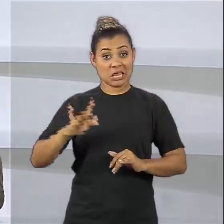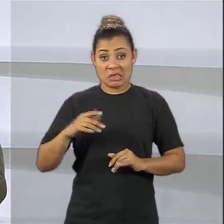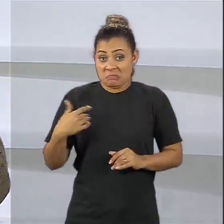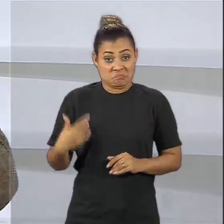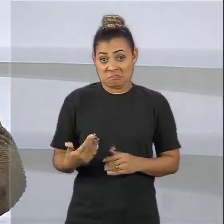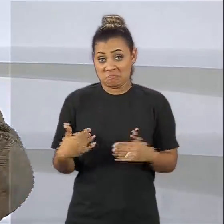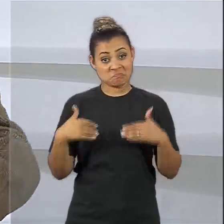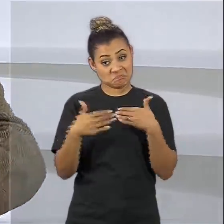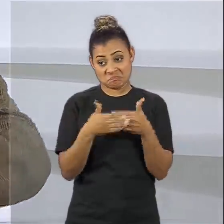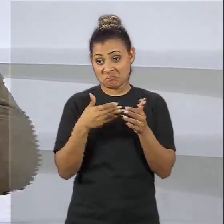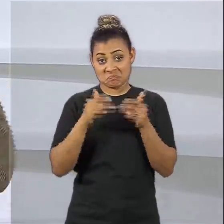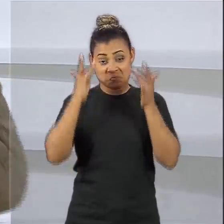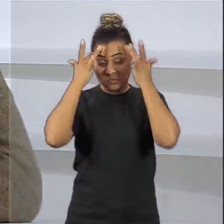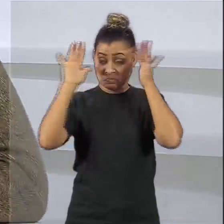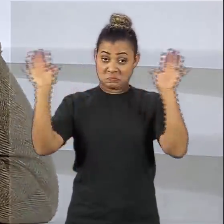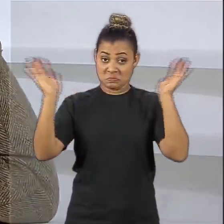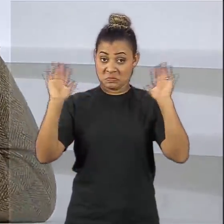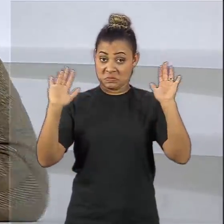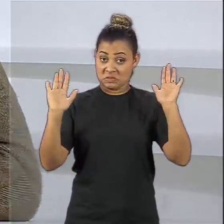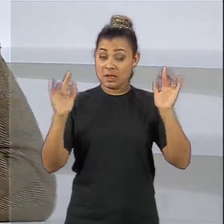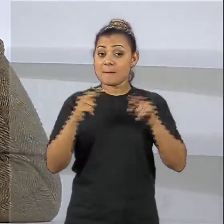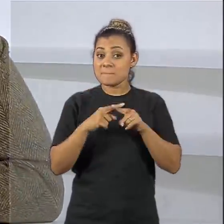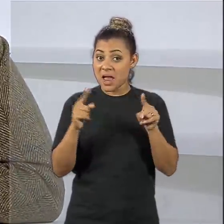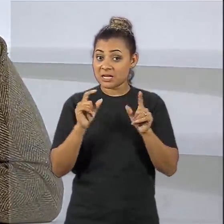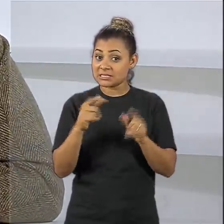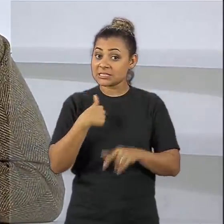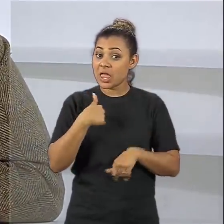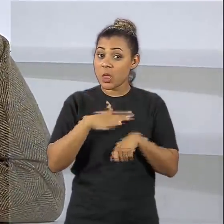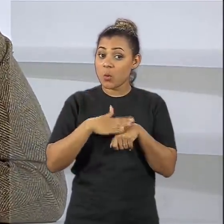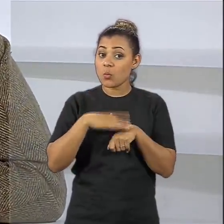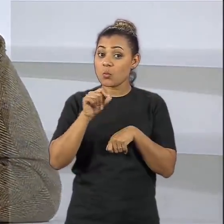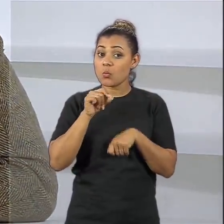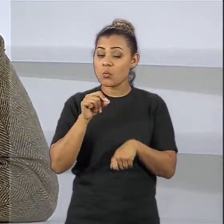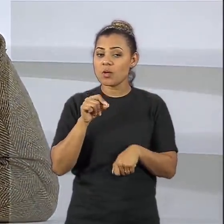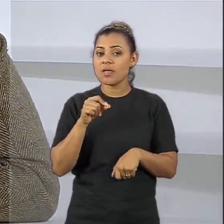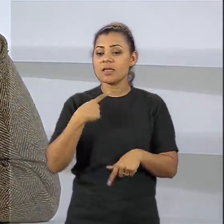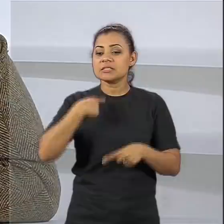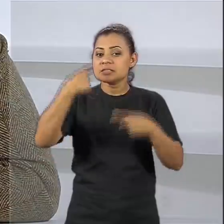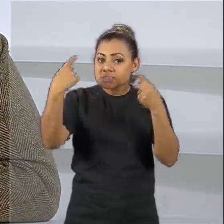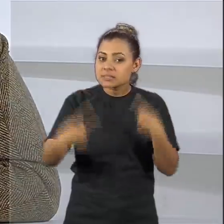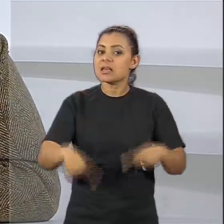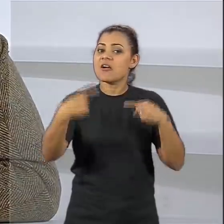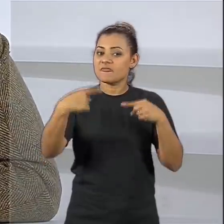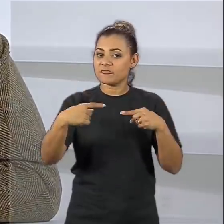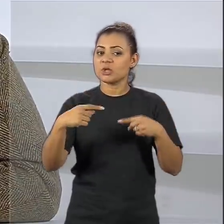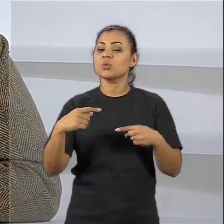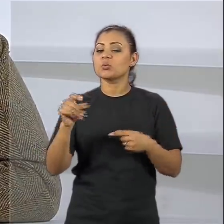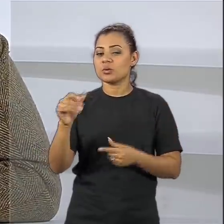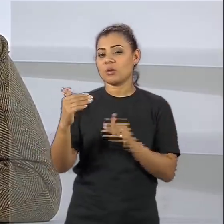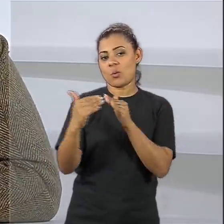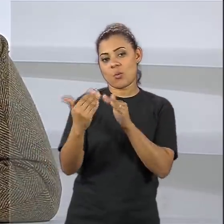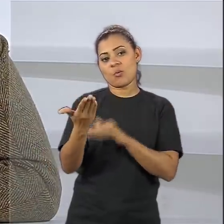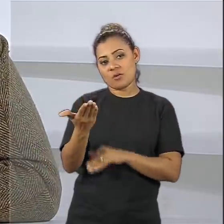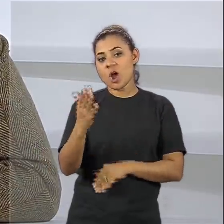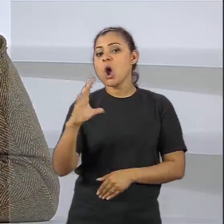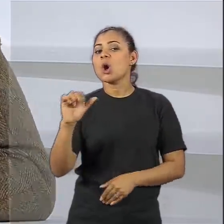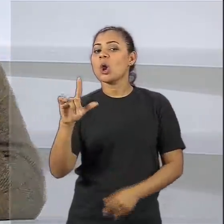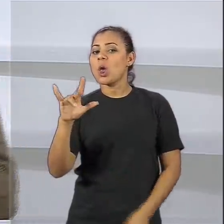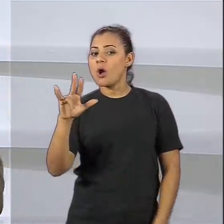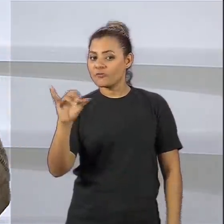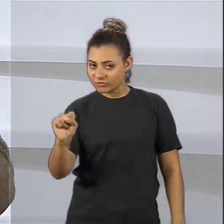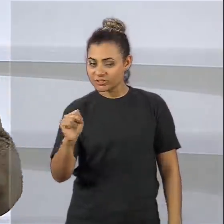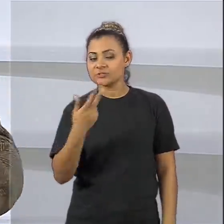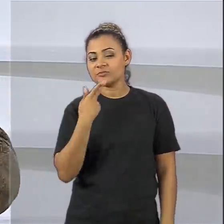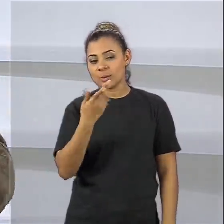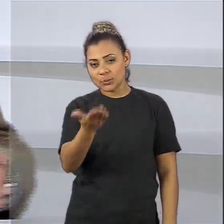Que evidentemente eu não sei. Mas eu gostaria de pegar o desafio, acho que o Clóvis colocou, que é o